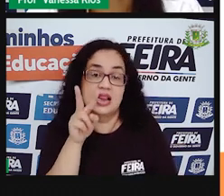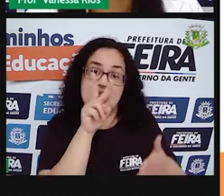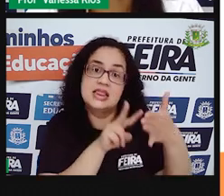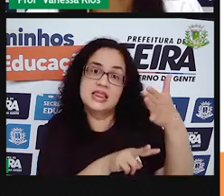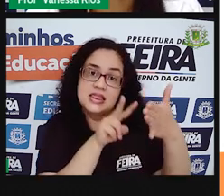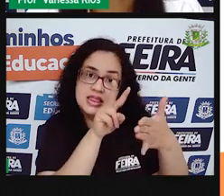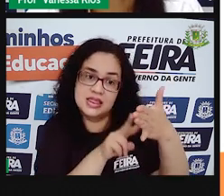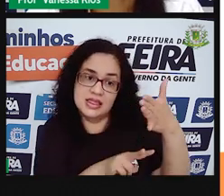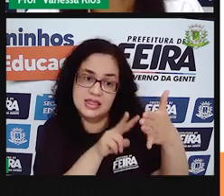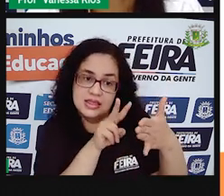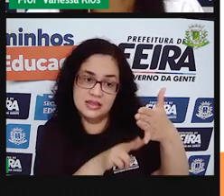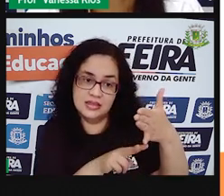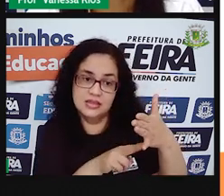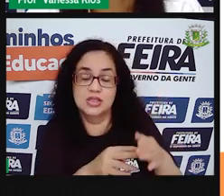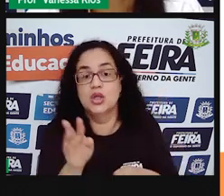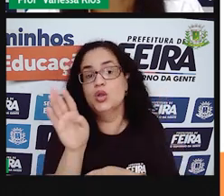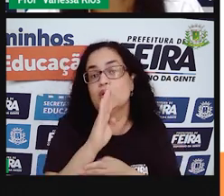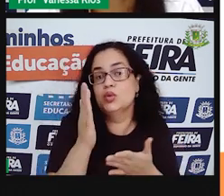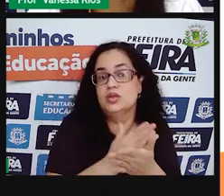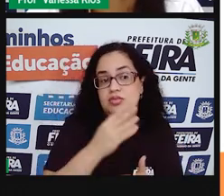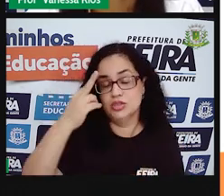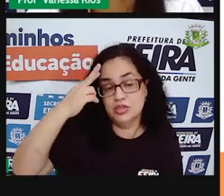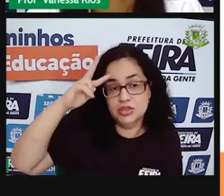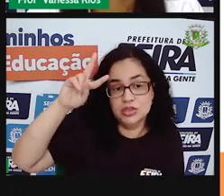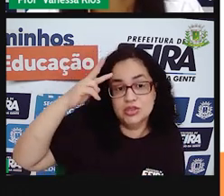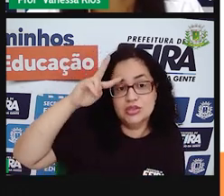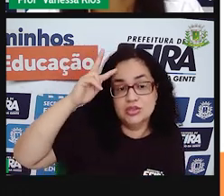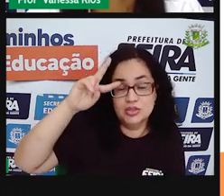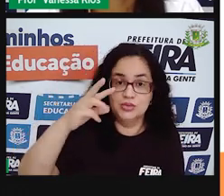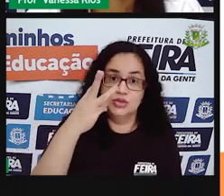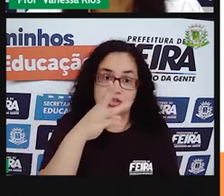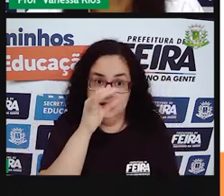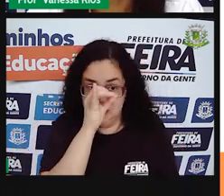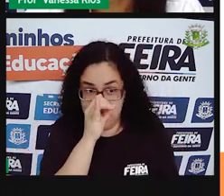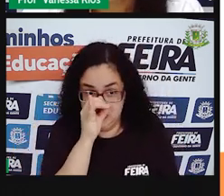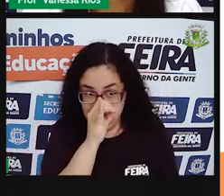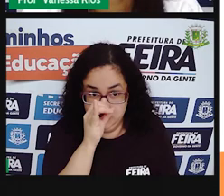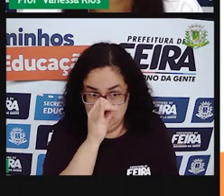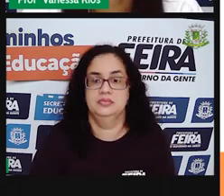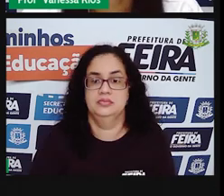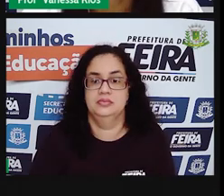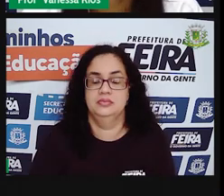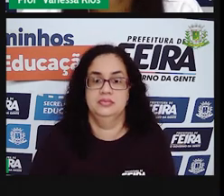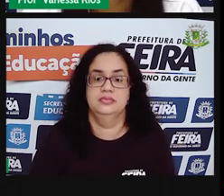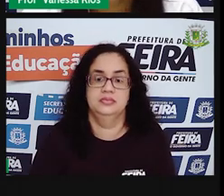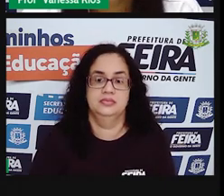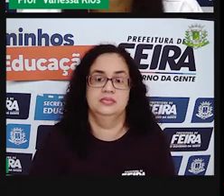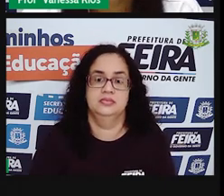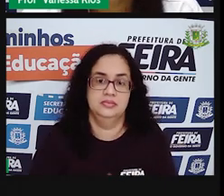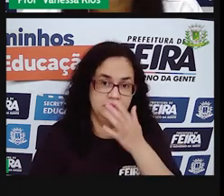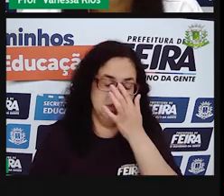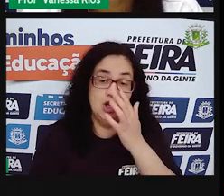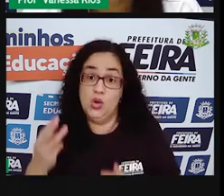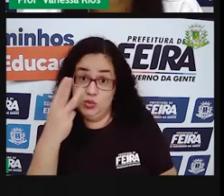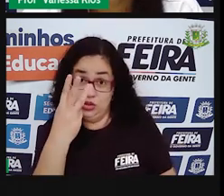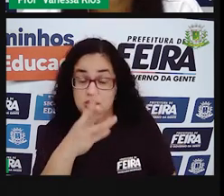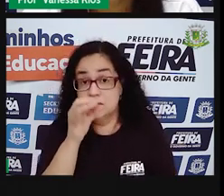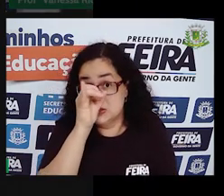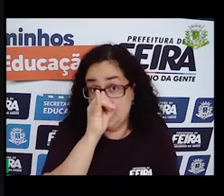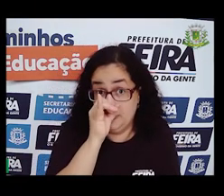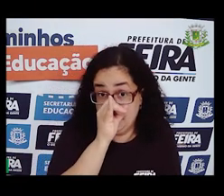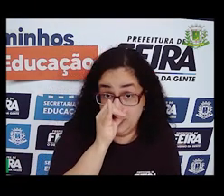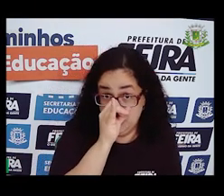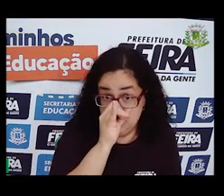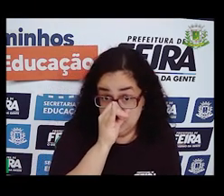leitura aí do livrinho aí da historinha, Os Três Porquinhos. Os Três